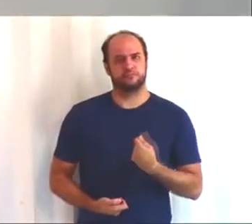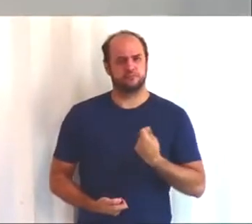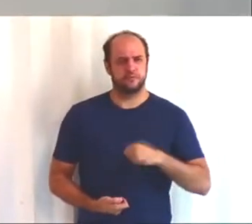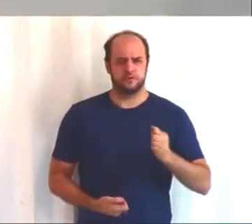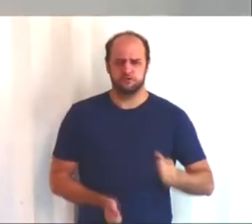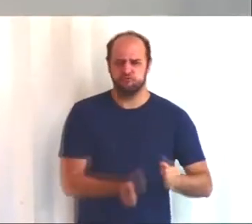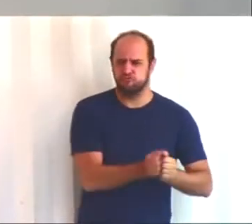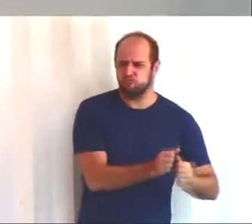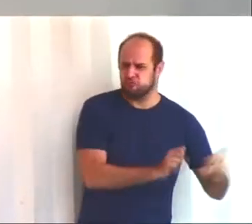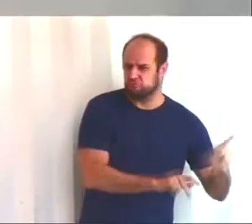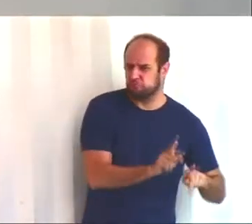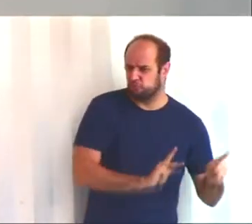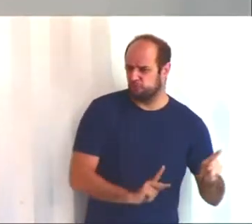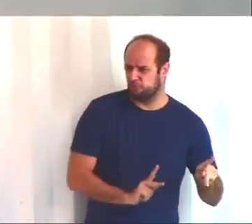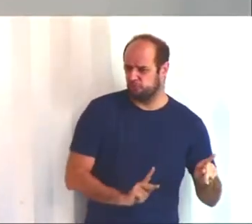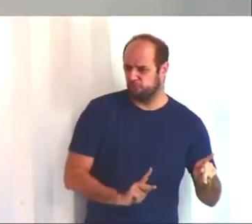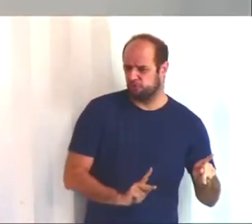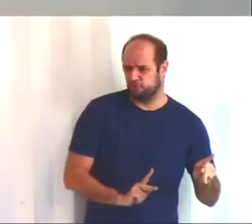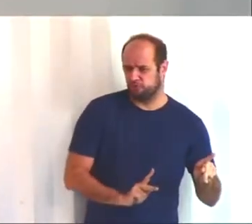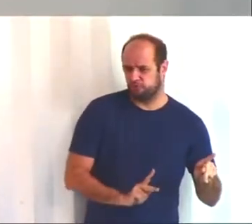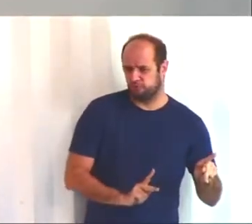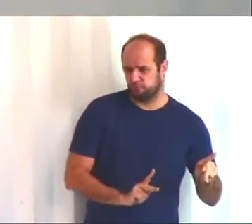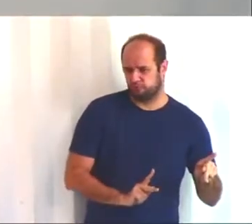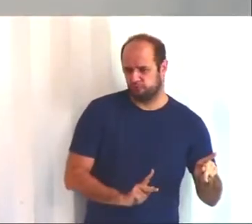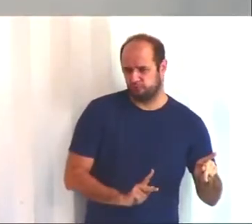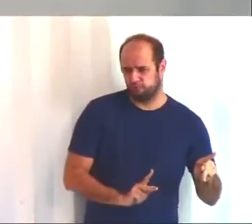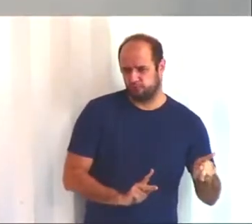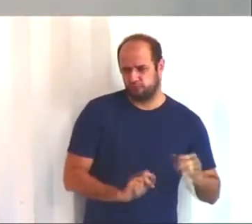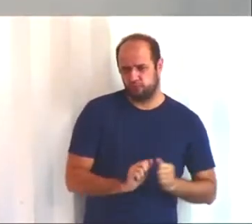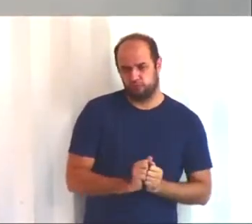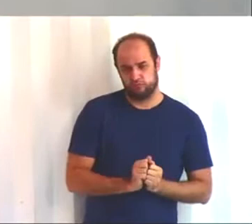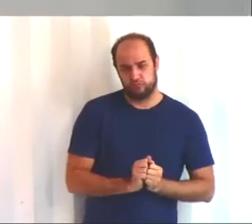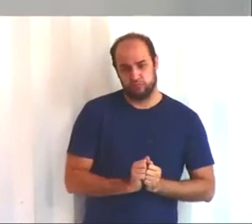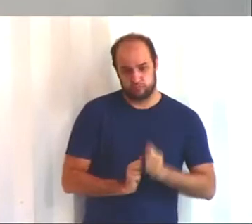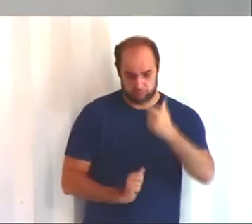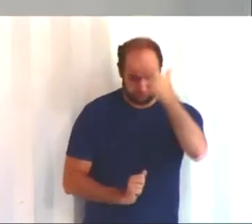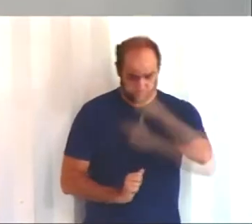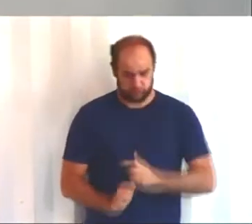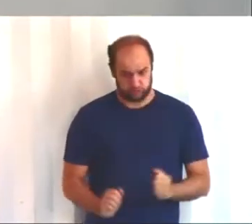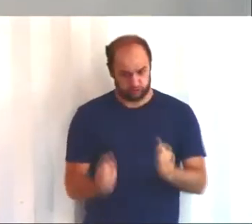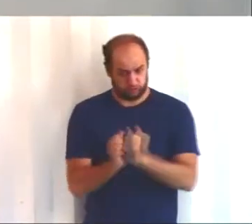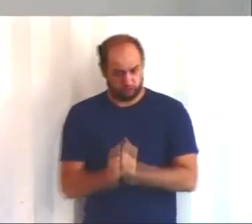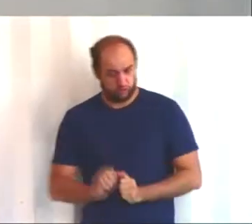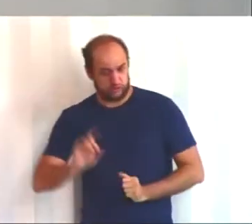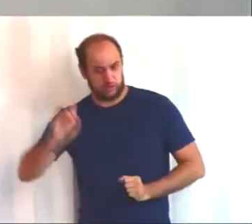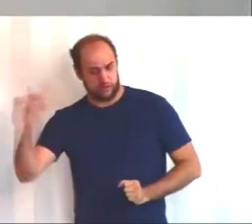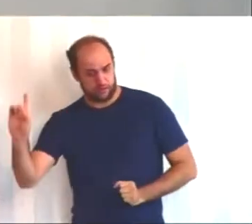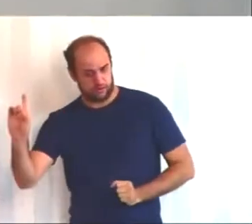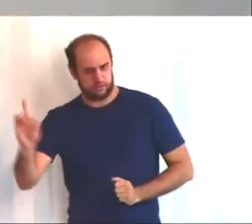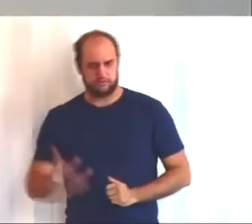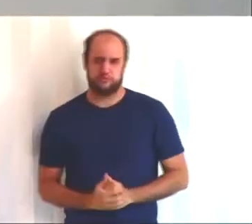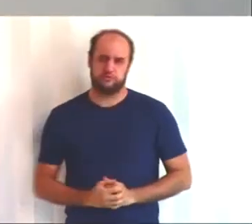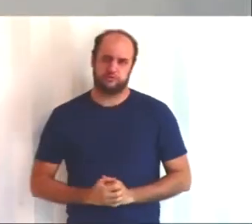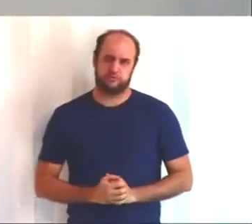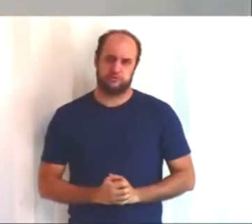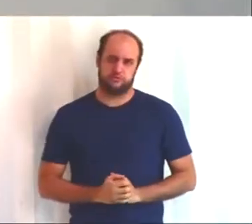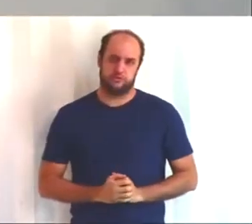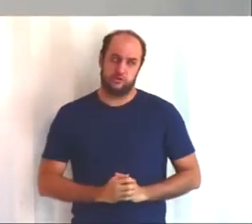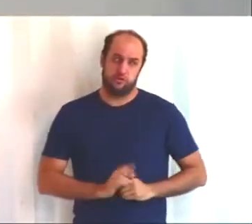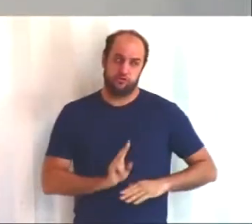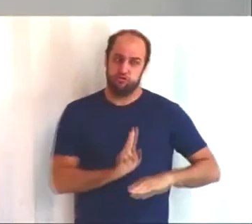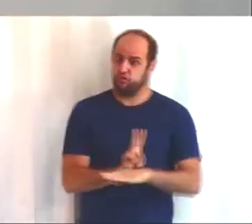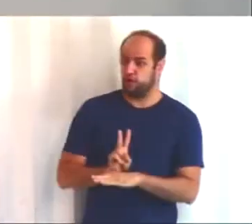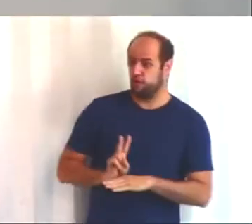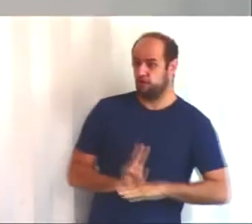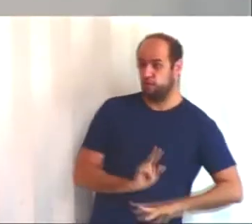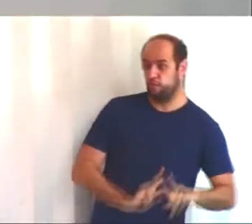povo, ele se posicionará do lado de Deus. Ele é chamado para defender o povo,